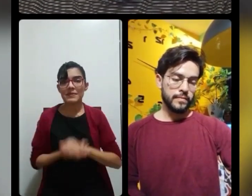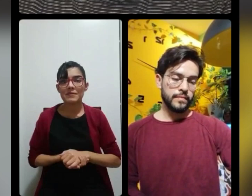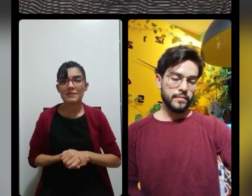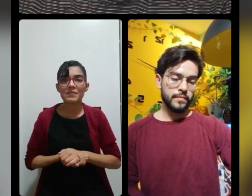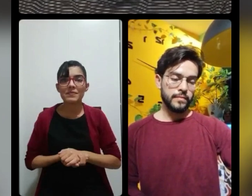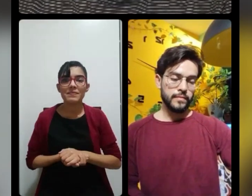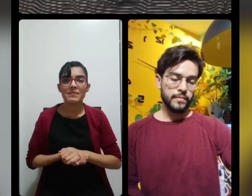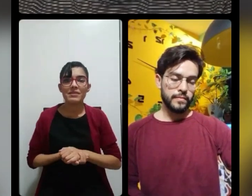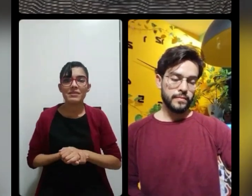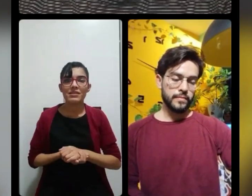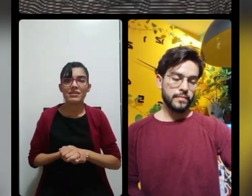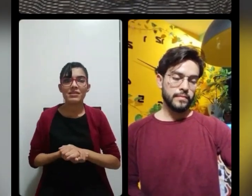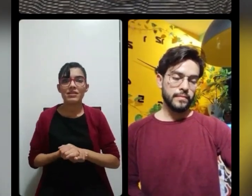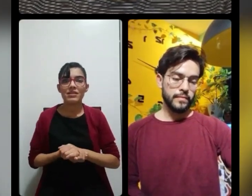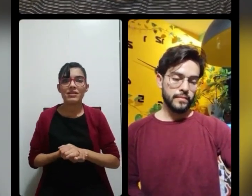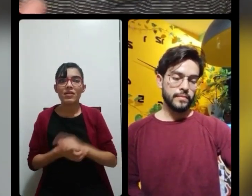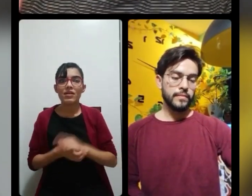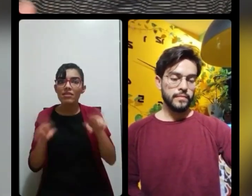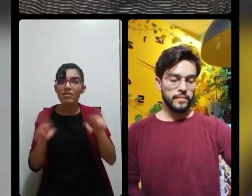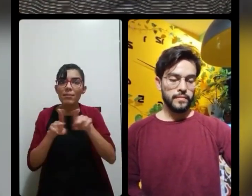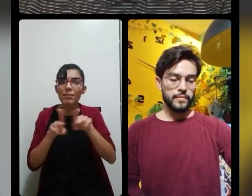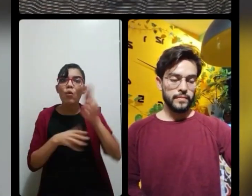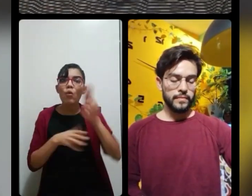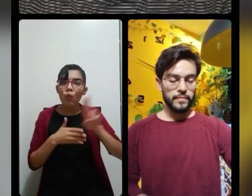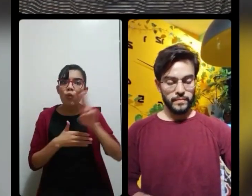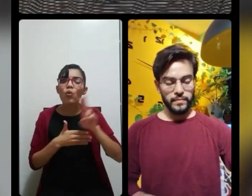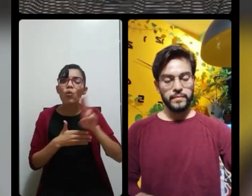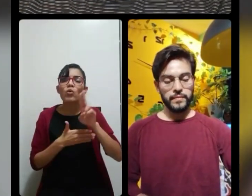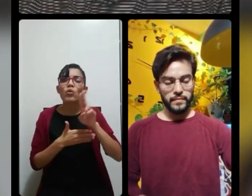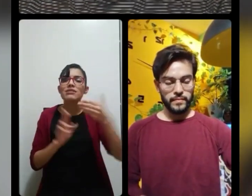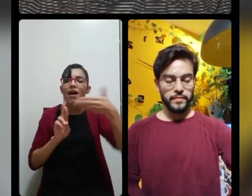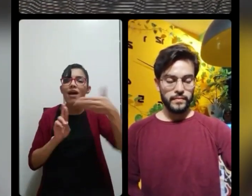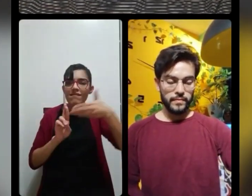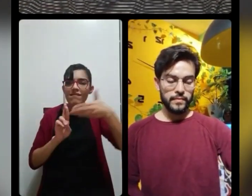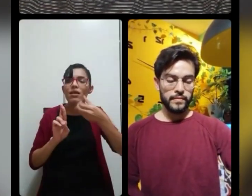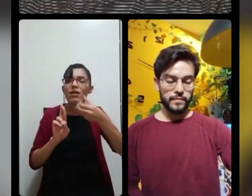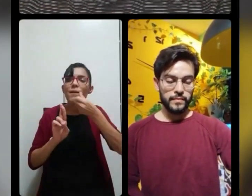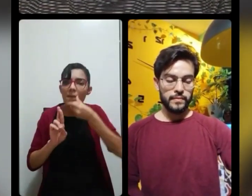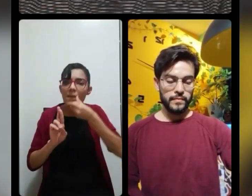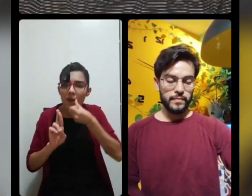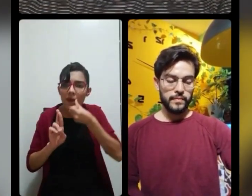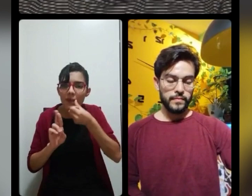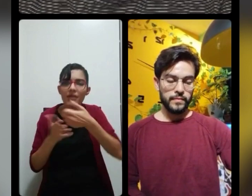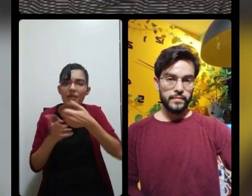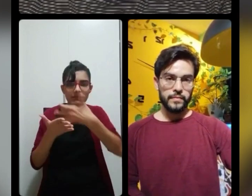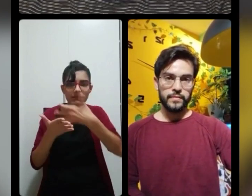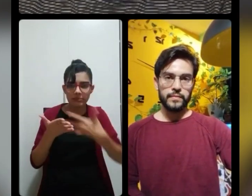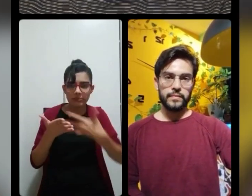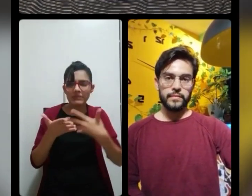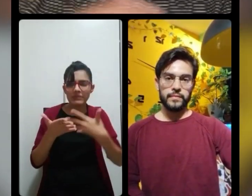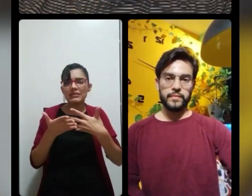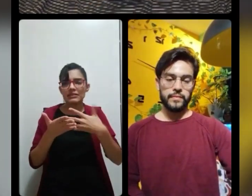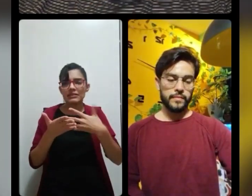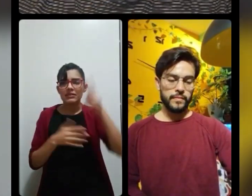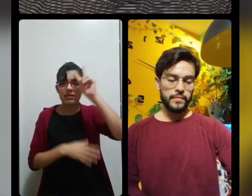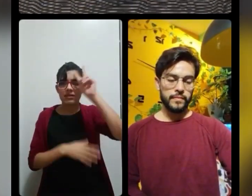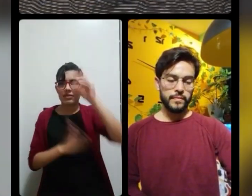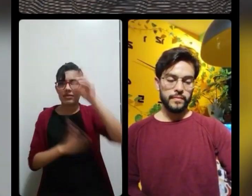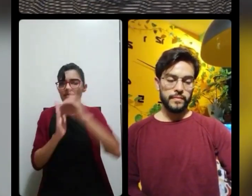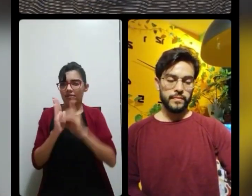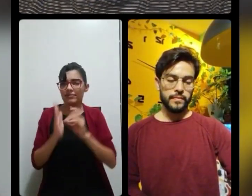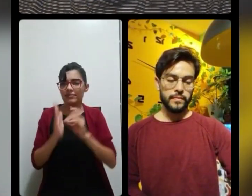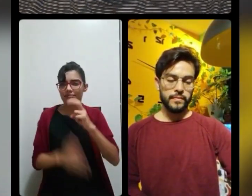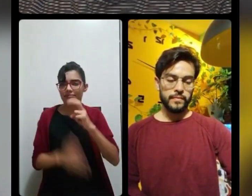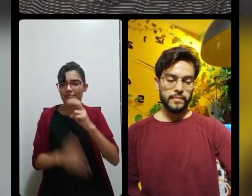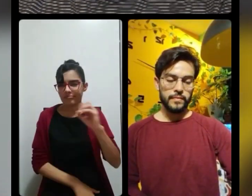no dicionário do folclore brasileiro, que é aí da primeira metade da década de 50, né? A primeira edição MEC, ela vai consultar só a